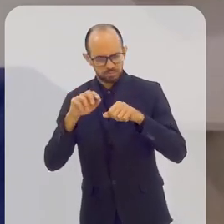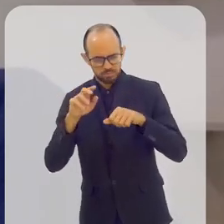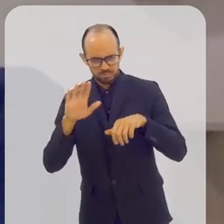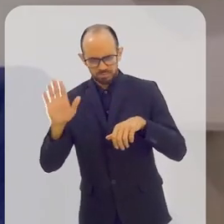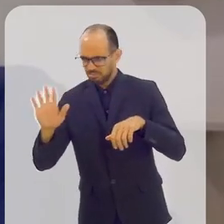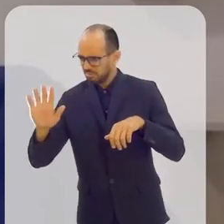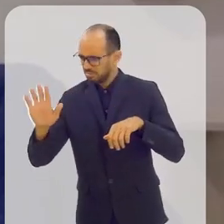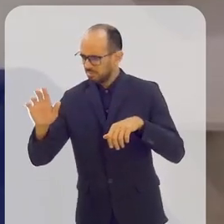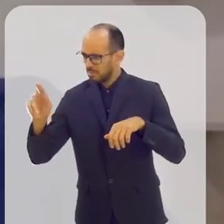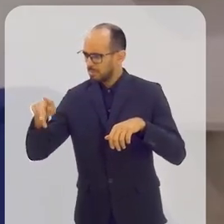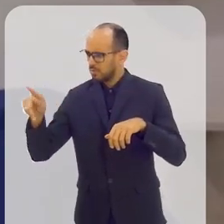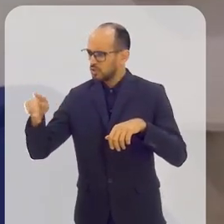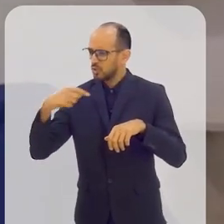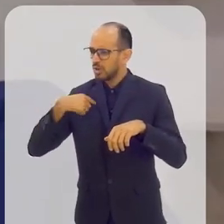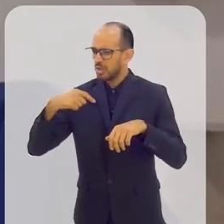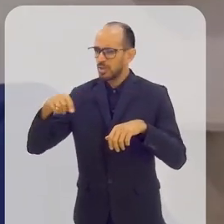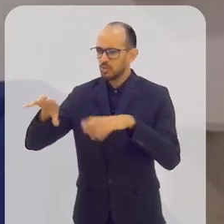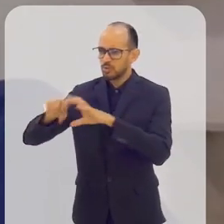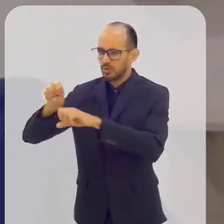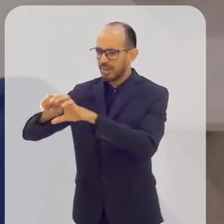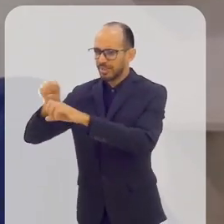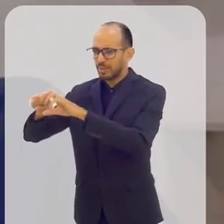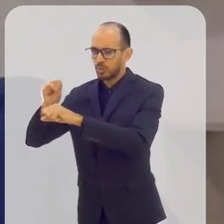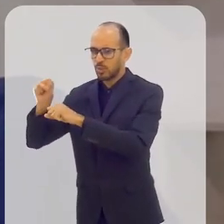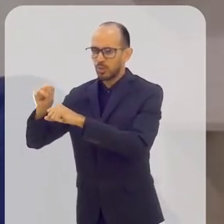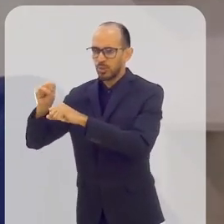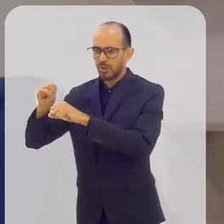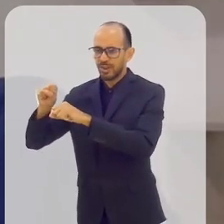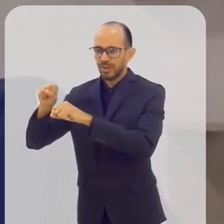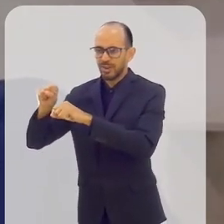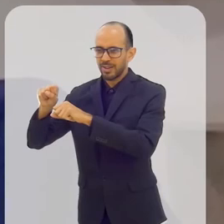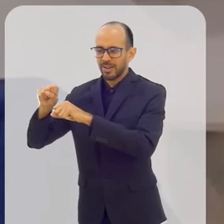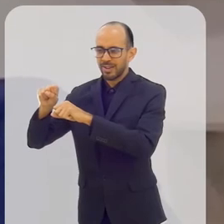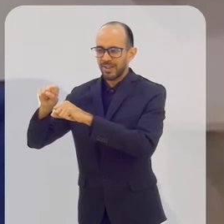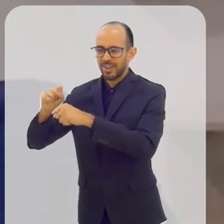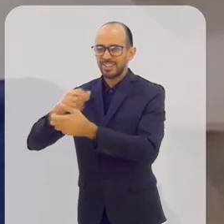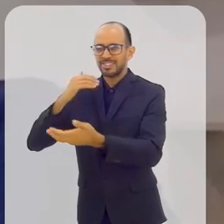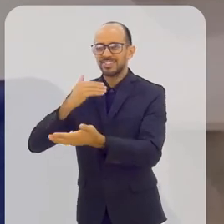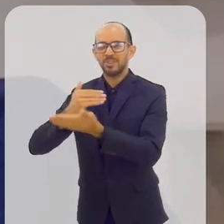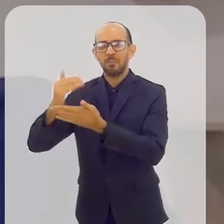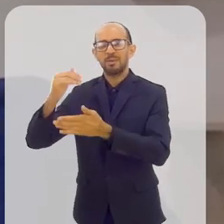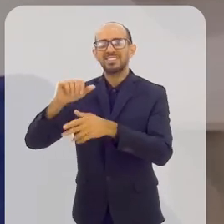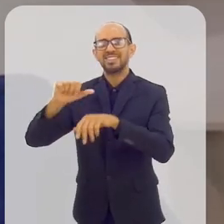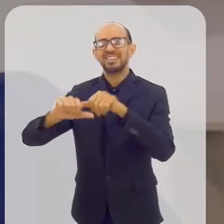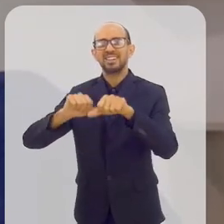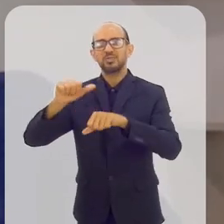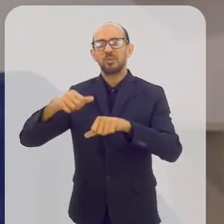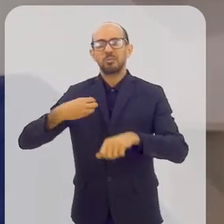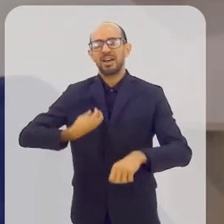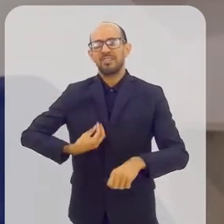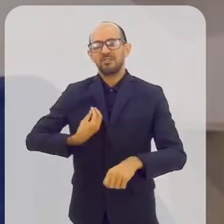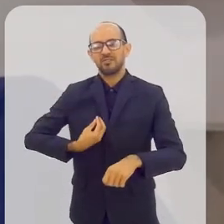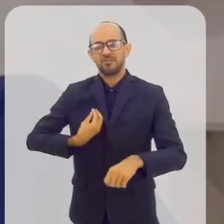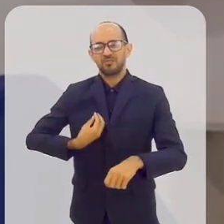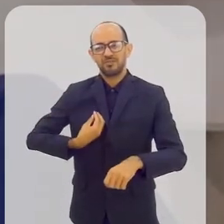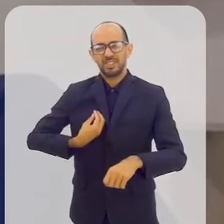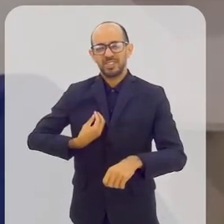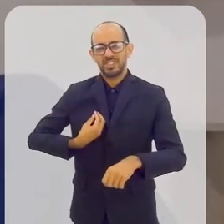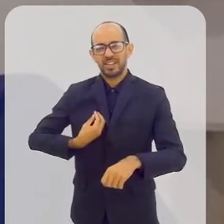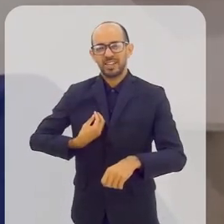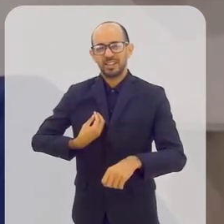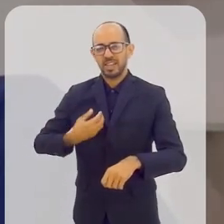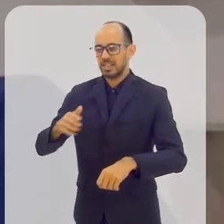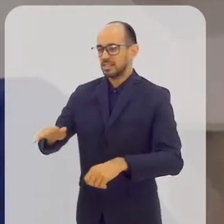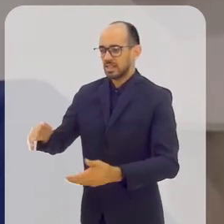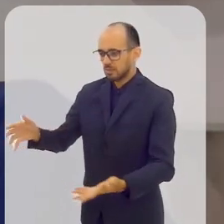assim, professor, eu sou um catador. E a gente começa a transformar a vida também, dar a voz